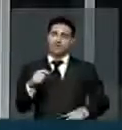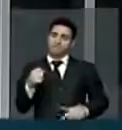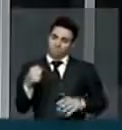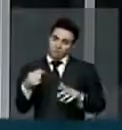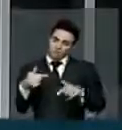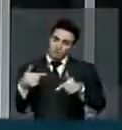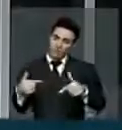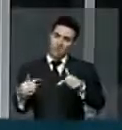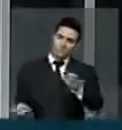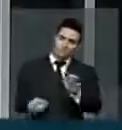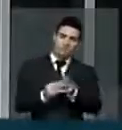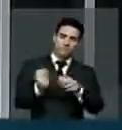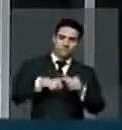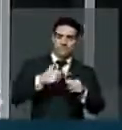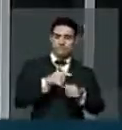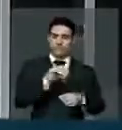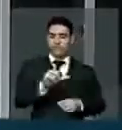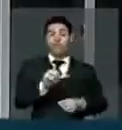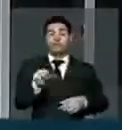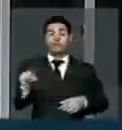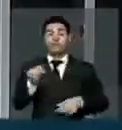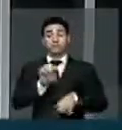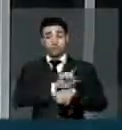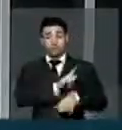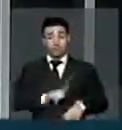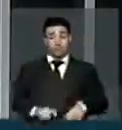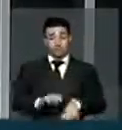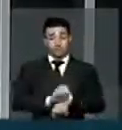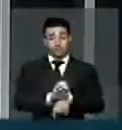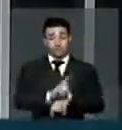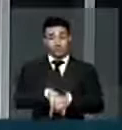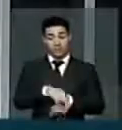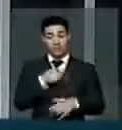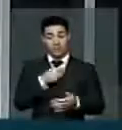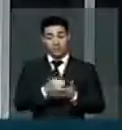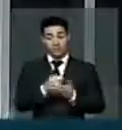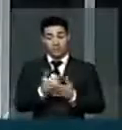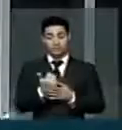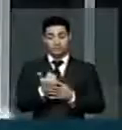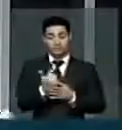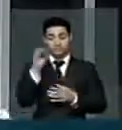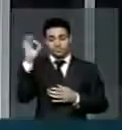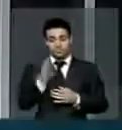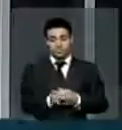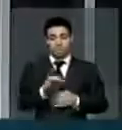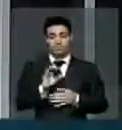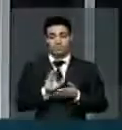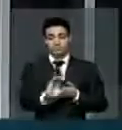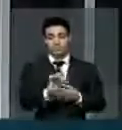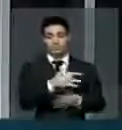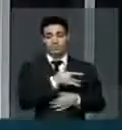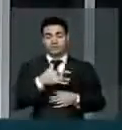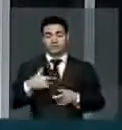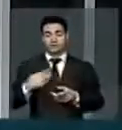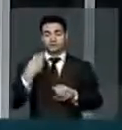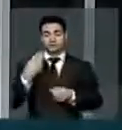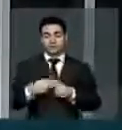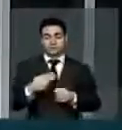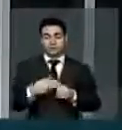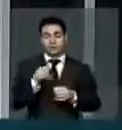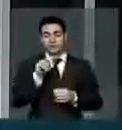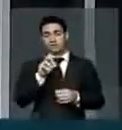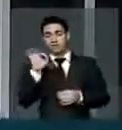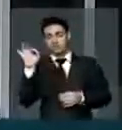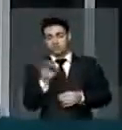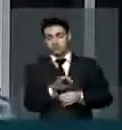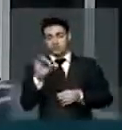aqui, os governos dos estados têm a obrigatoriedade de investir no mínimo 12% do que é arrecado na saúde. Os governos municipais,